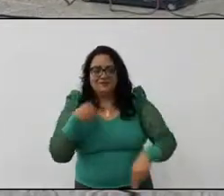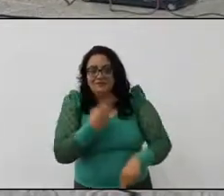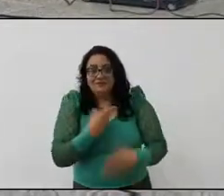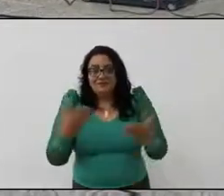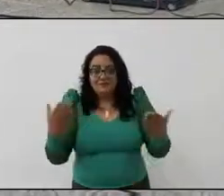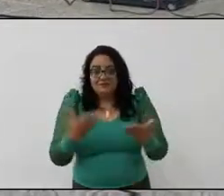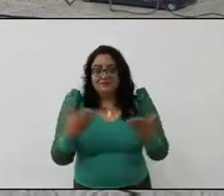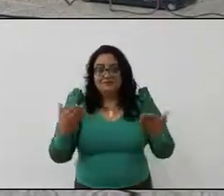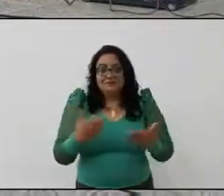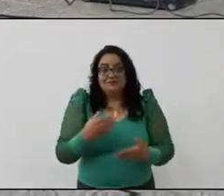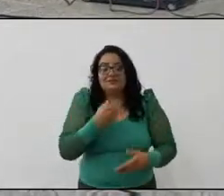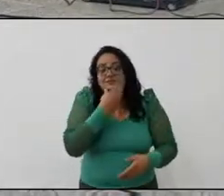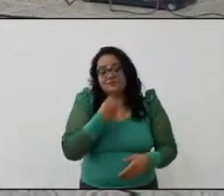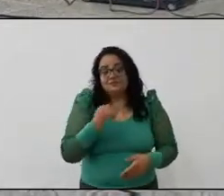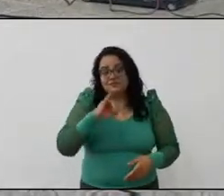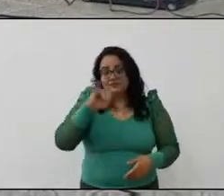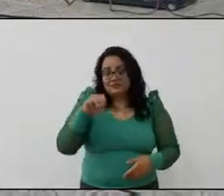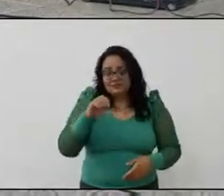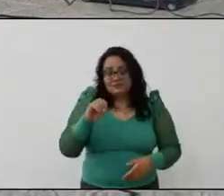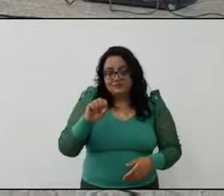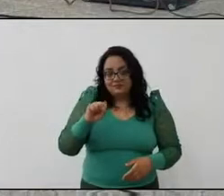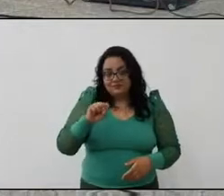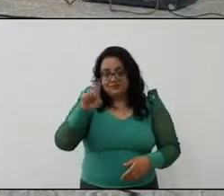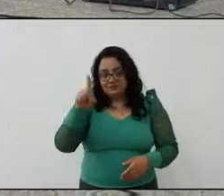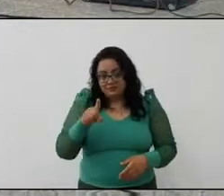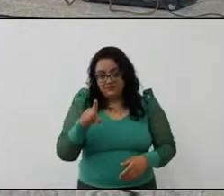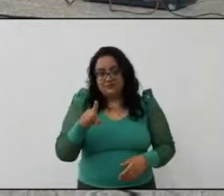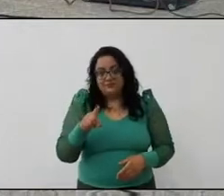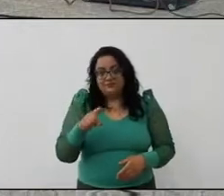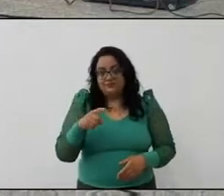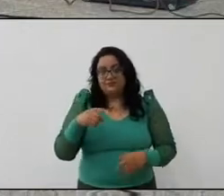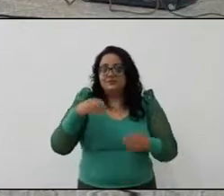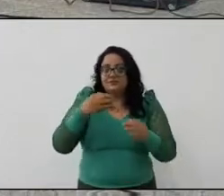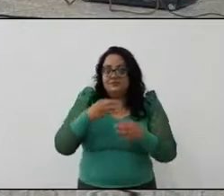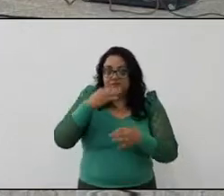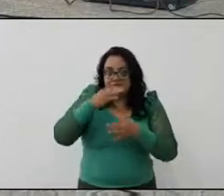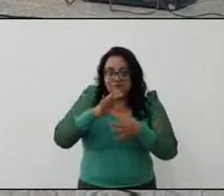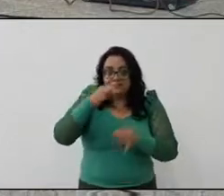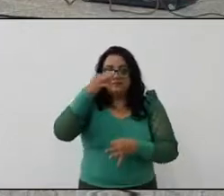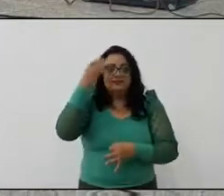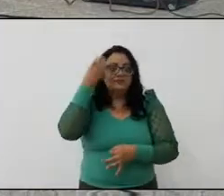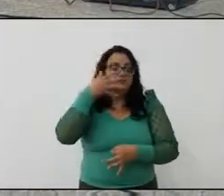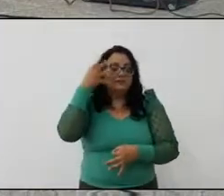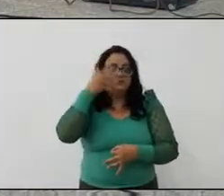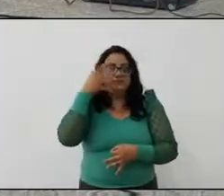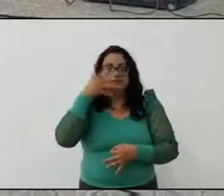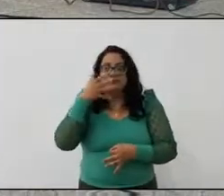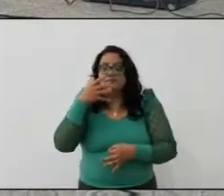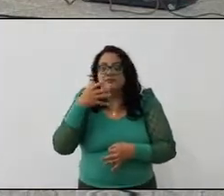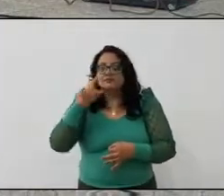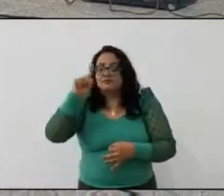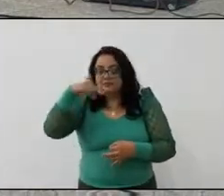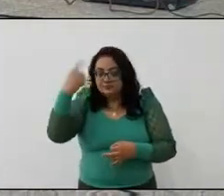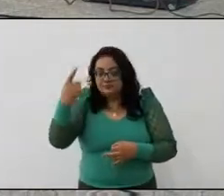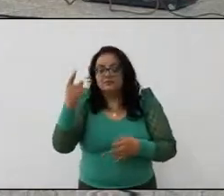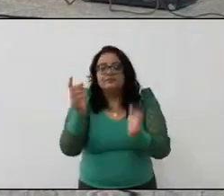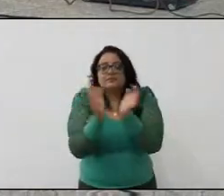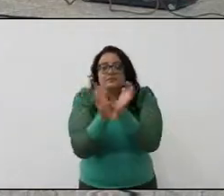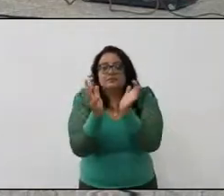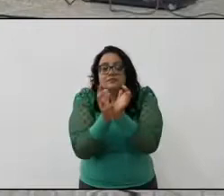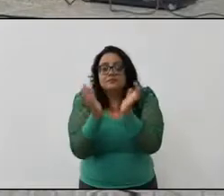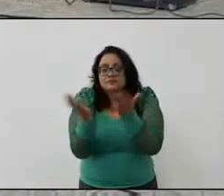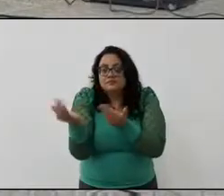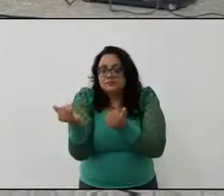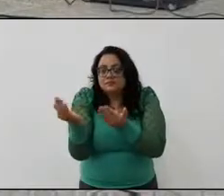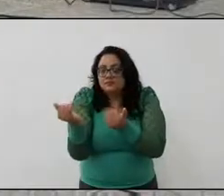nosso querido irmão José, ele vai nos trazer aqui uma mensagem de Deus. E é o Plenitude, né, Lisama?